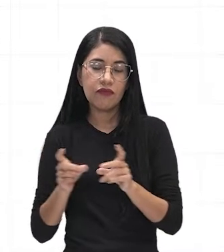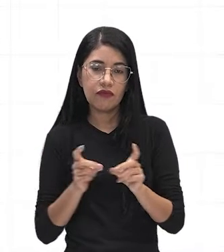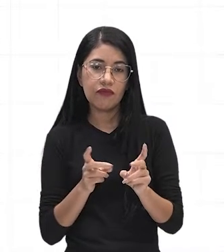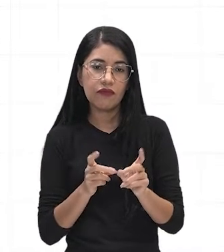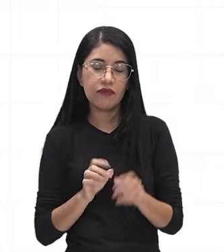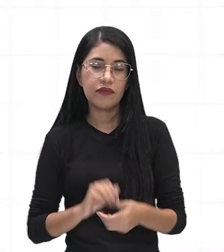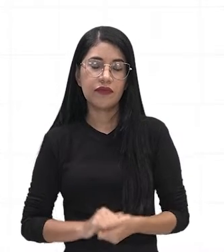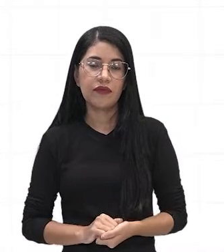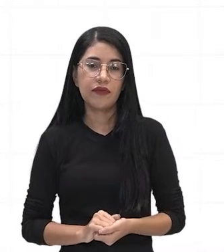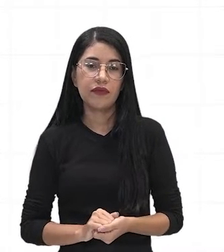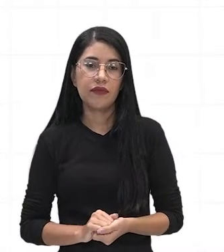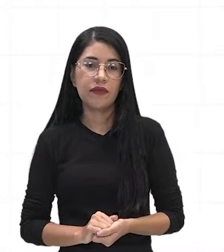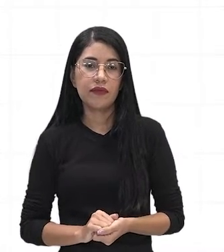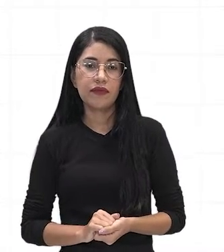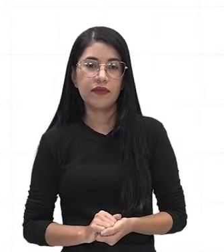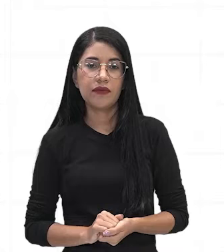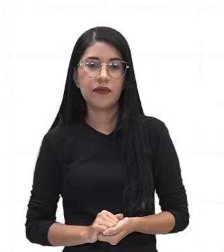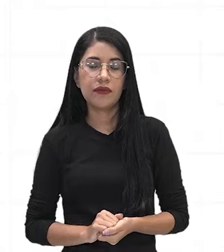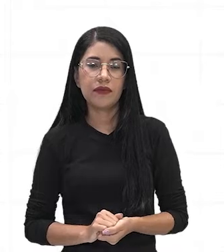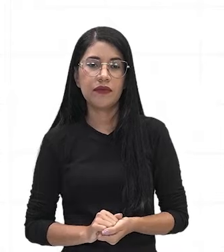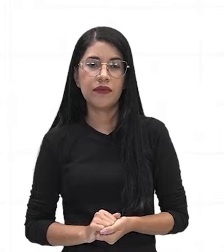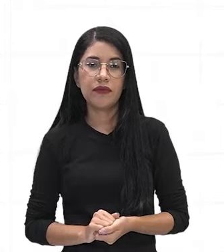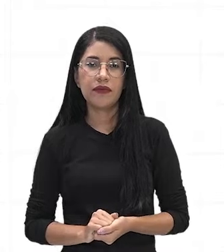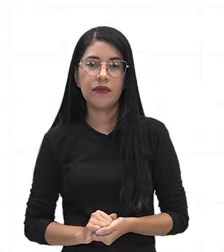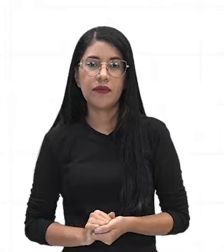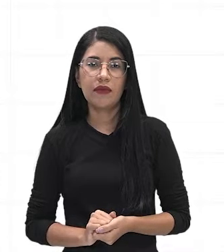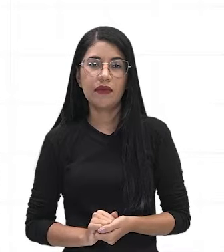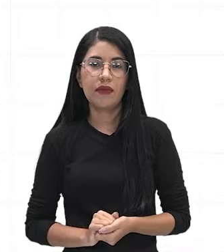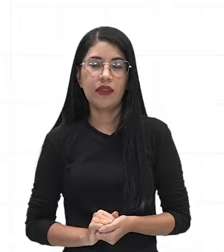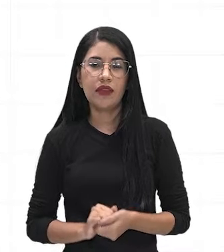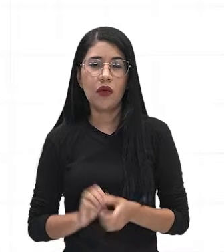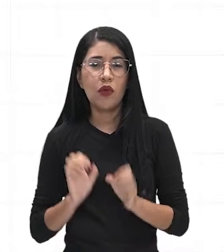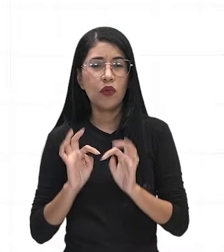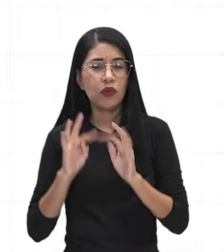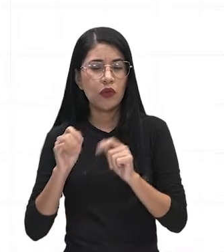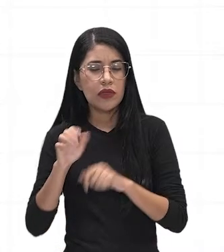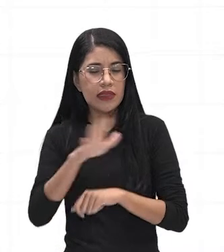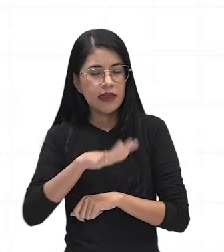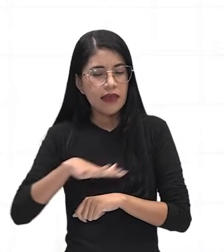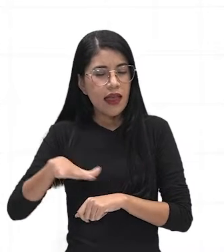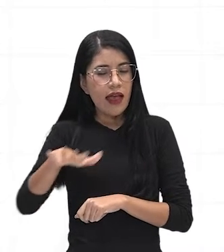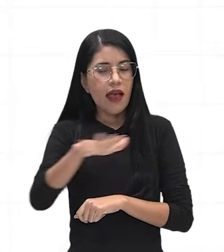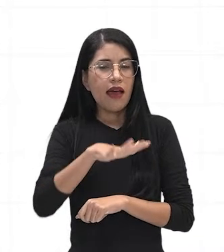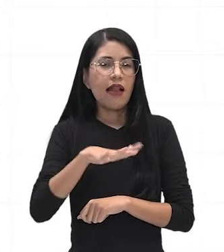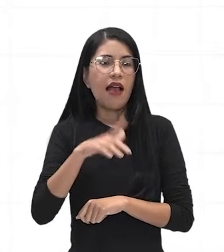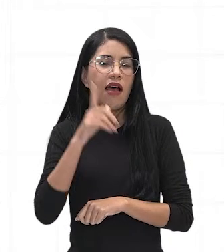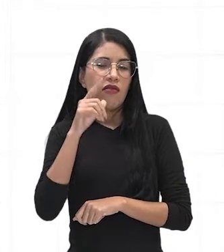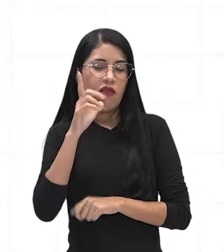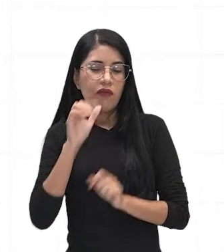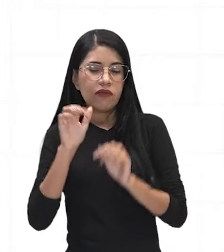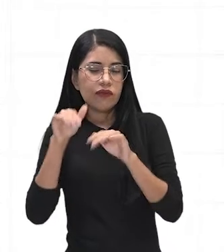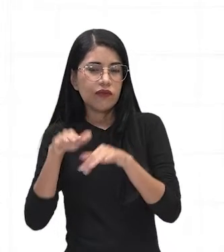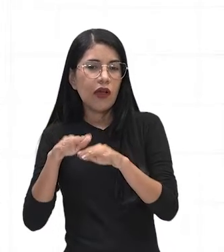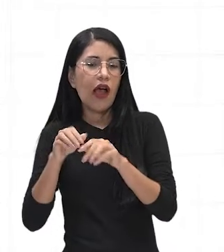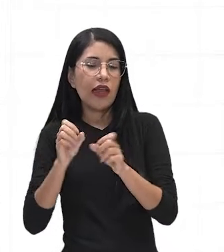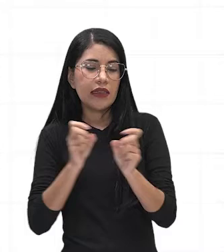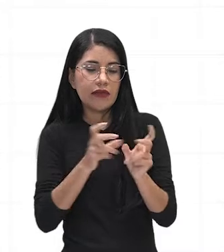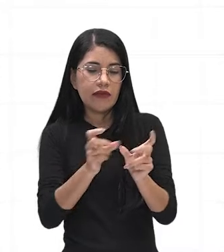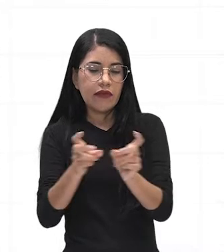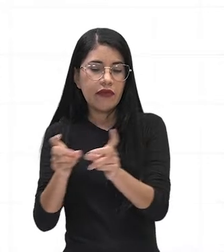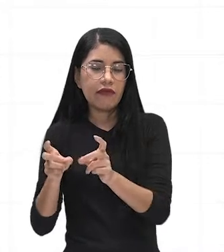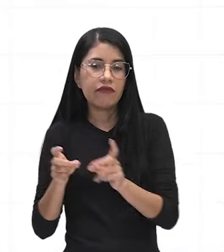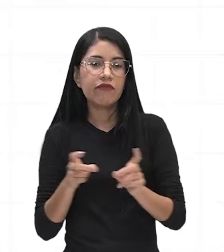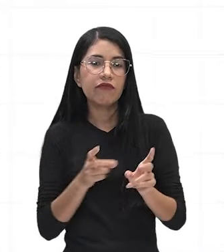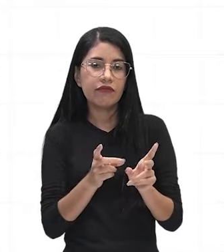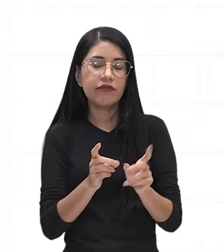esses povos, então, que faziam o comércio para toda essa região, então, do mar Mediterrâneo, tá bom?